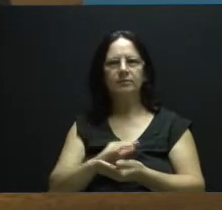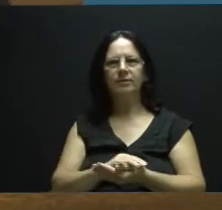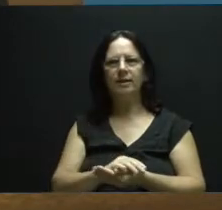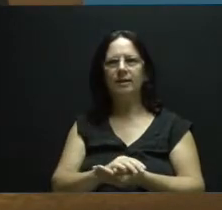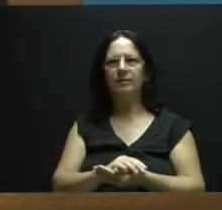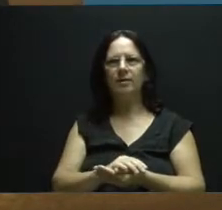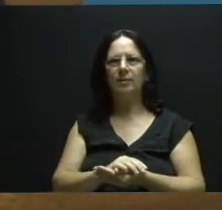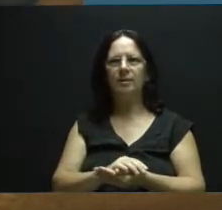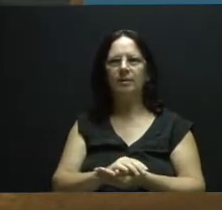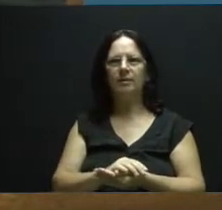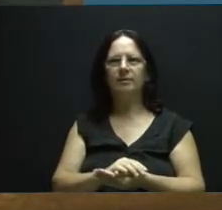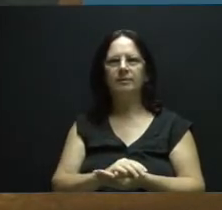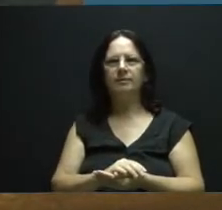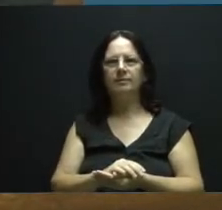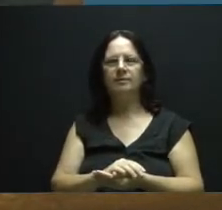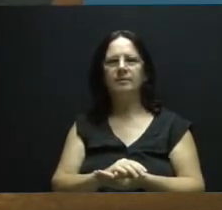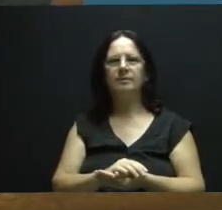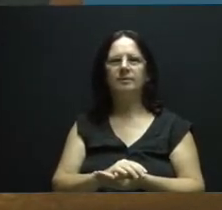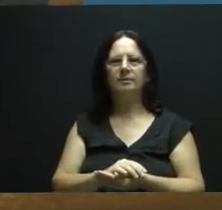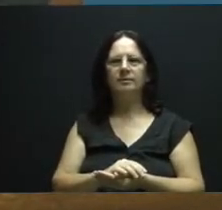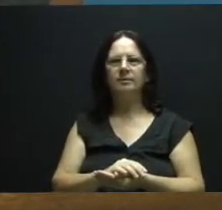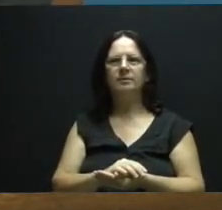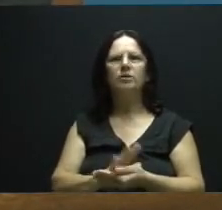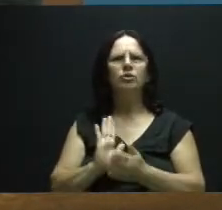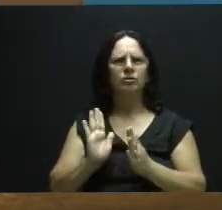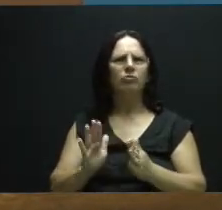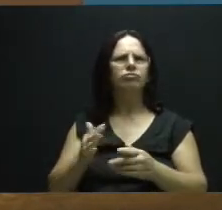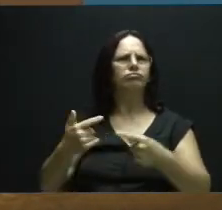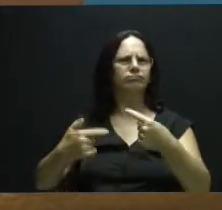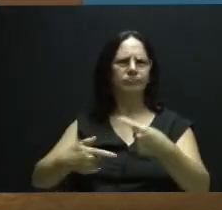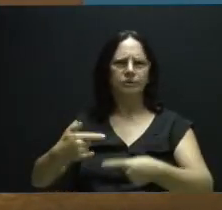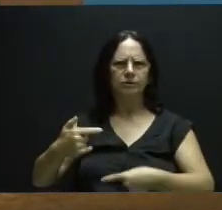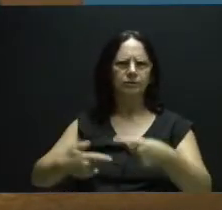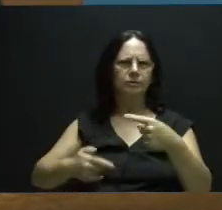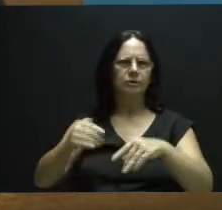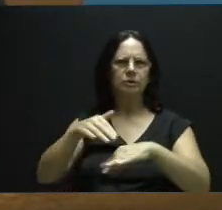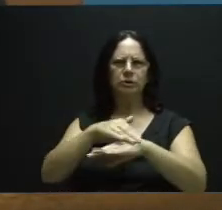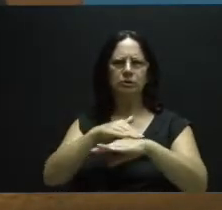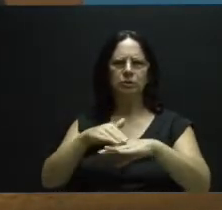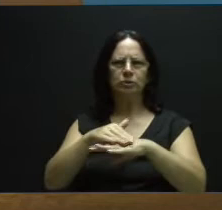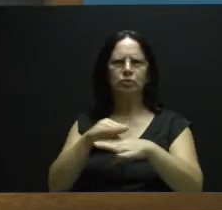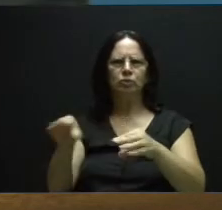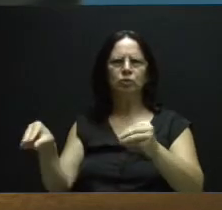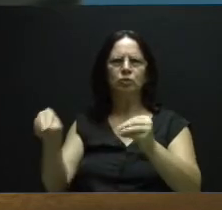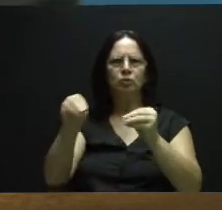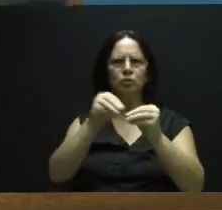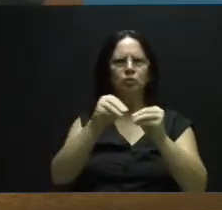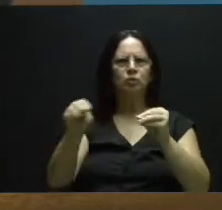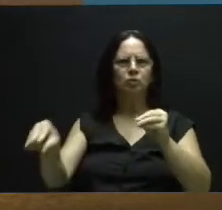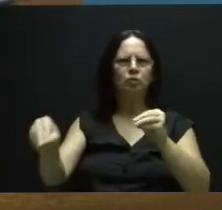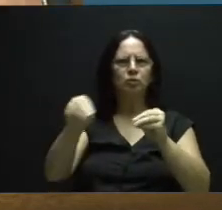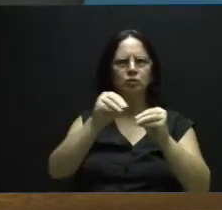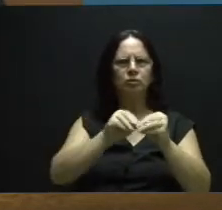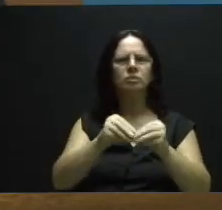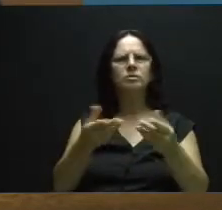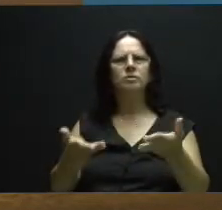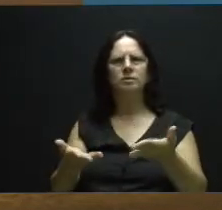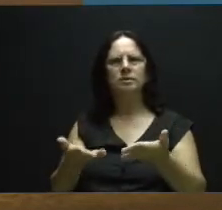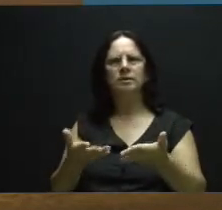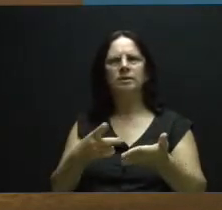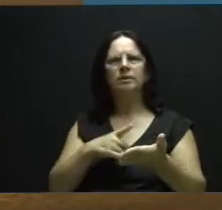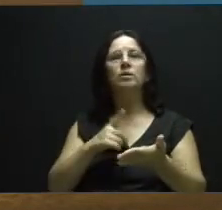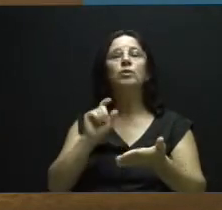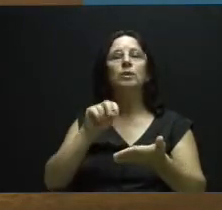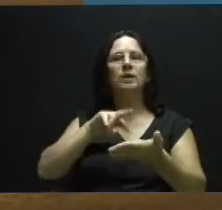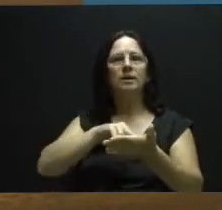que tudo o que foi discutido até agora aqui uma coisa se juntar a outra você tem um denominador comum que é o